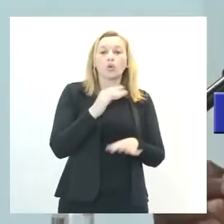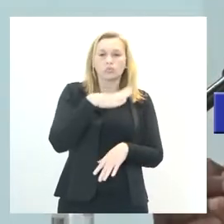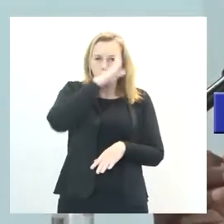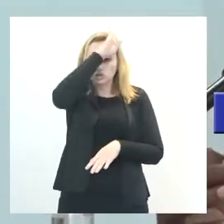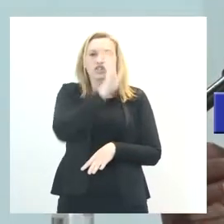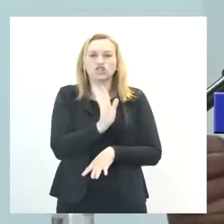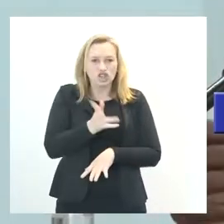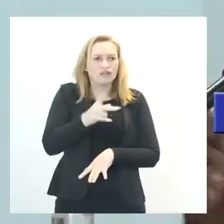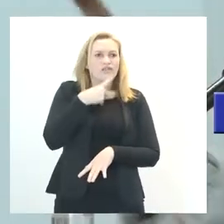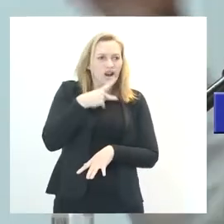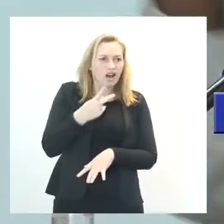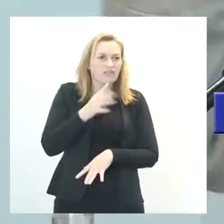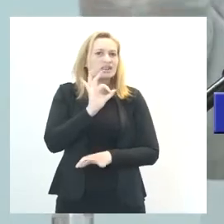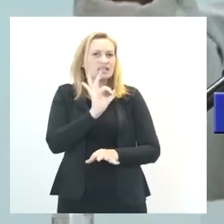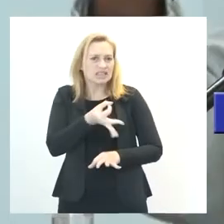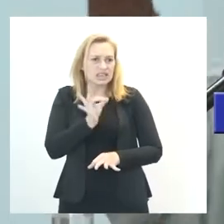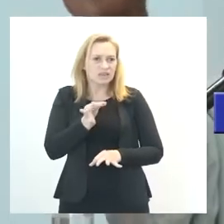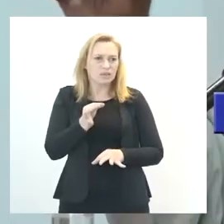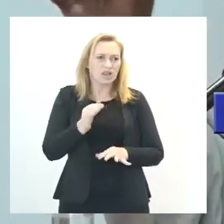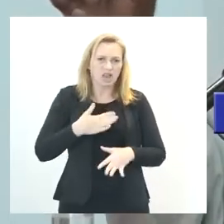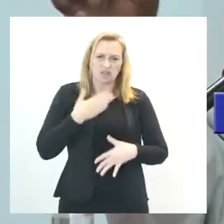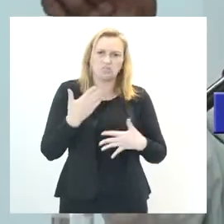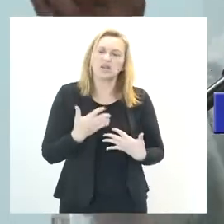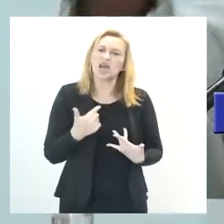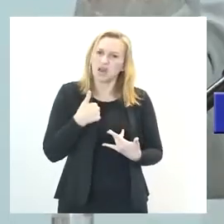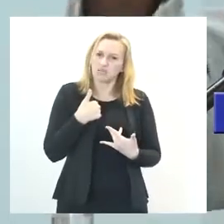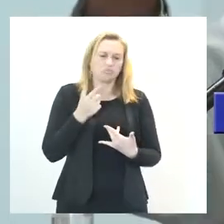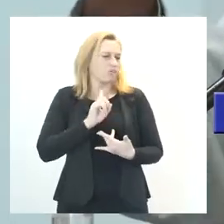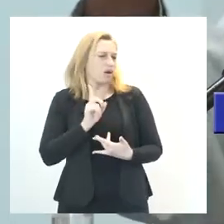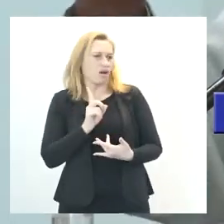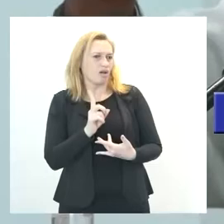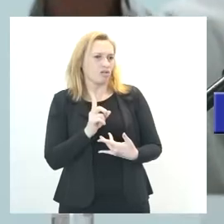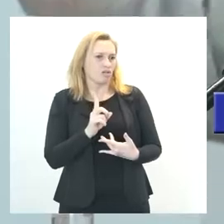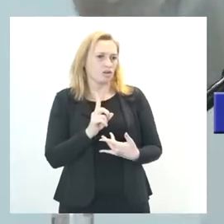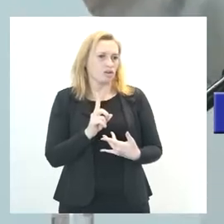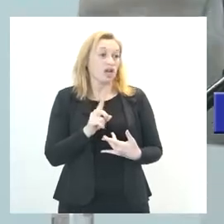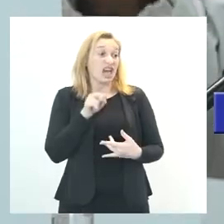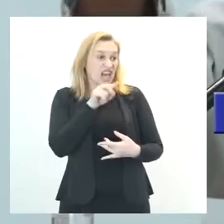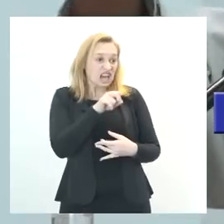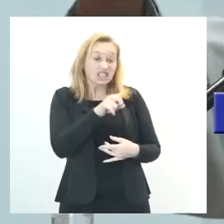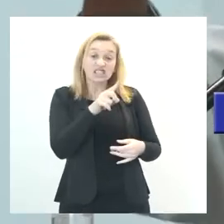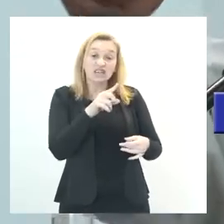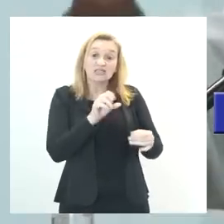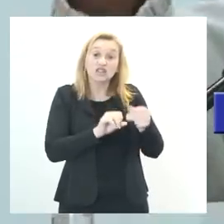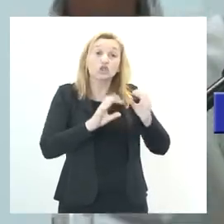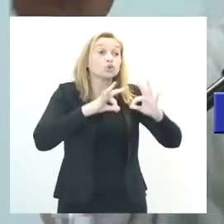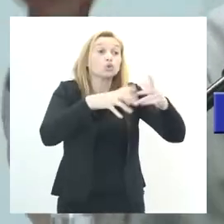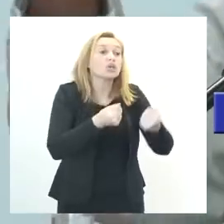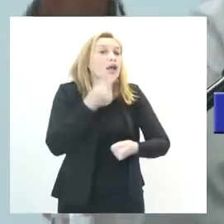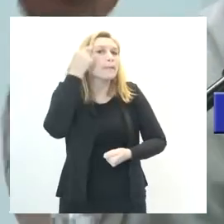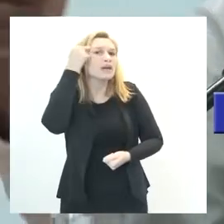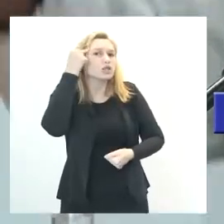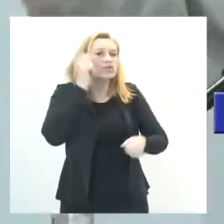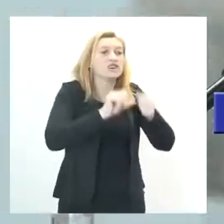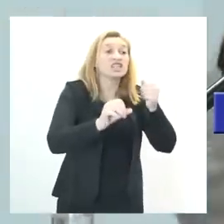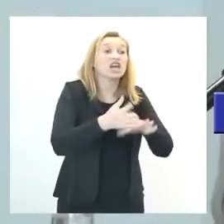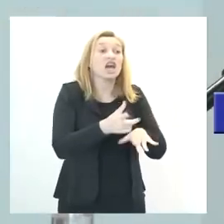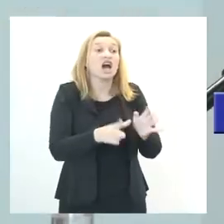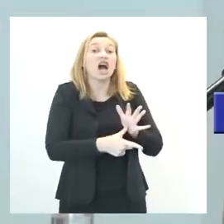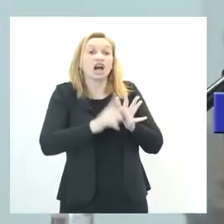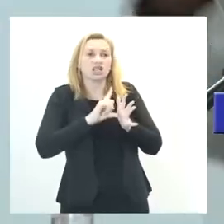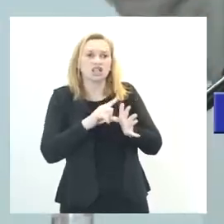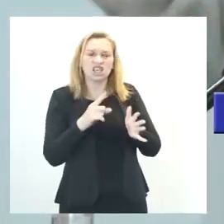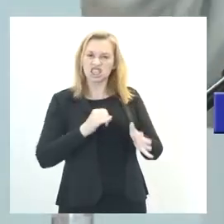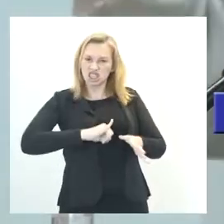dizia claramente que joga ele não me surpreendi bolsonaro O que que tá fazendo é o que ele sempre pensou em fazer esse nós vamos nos preparar para o